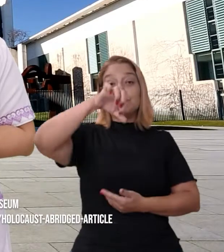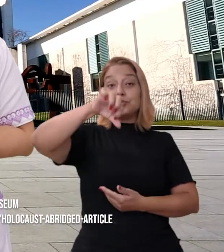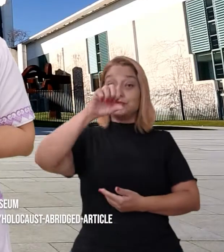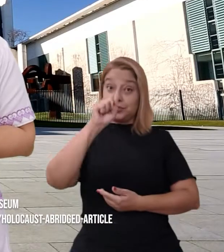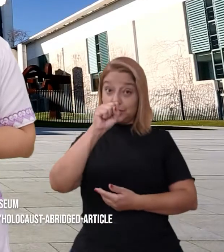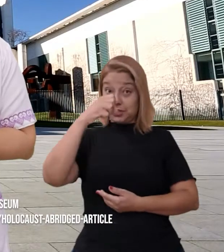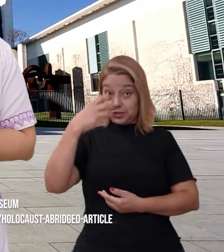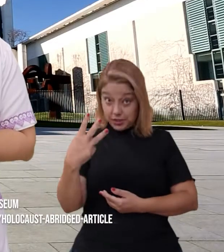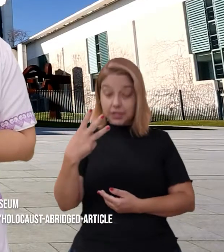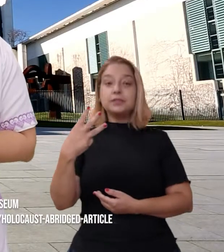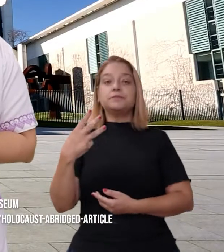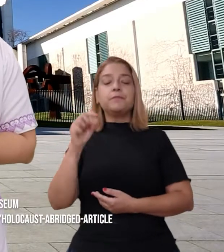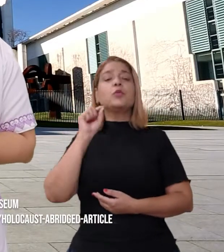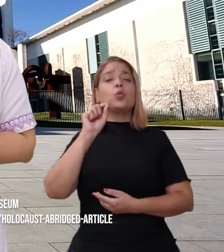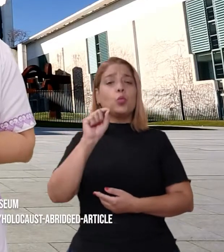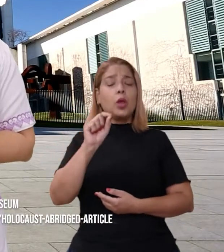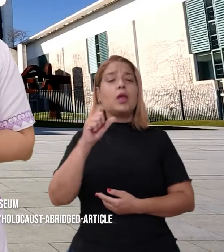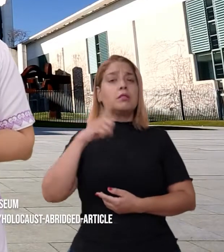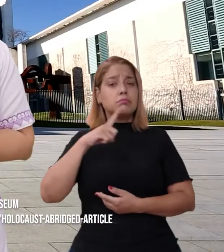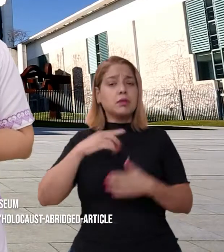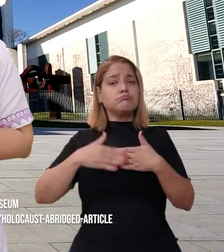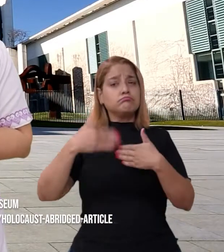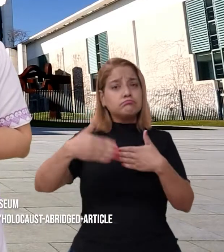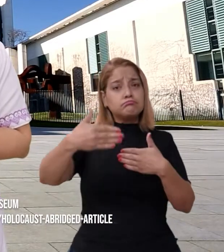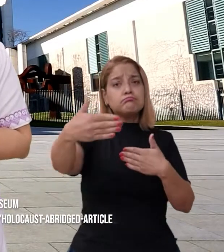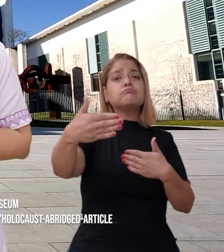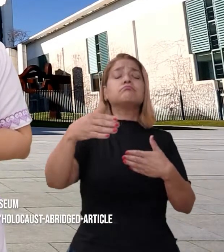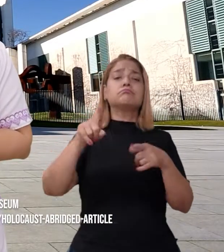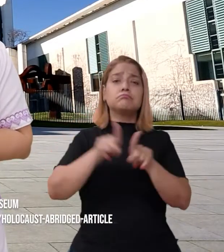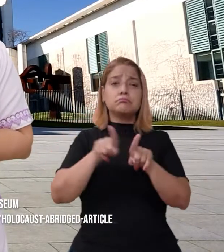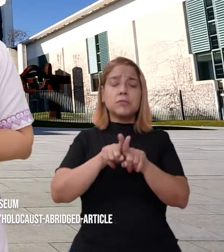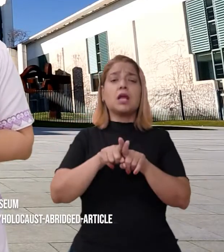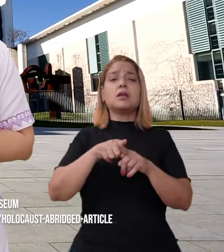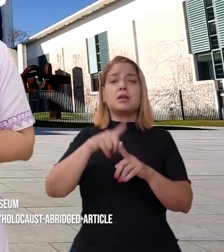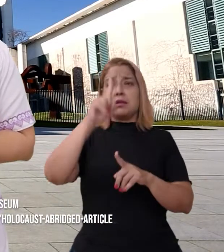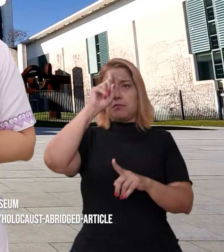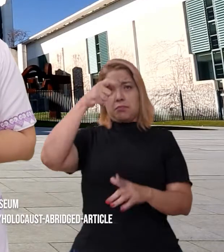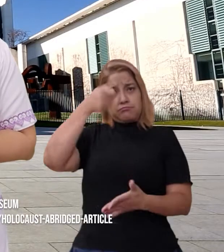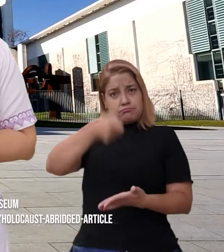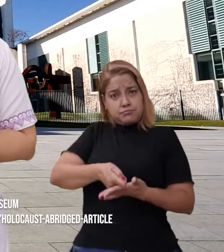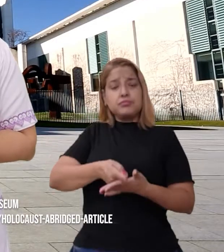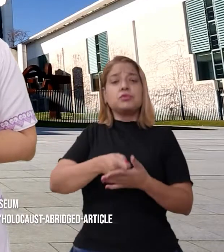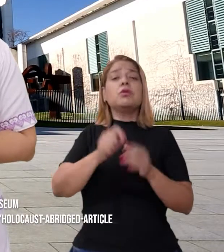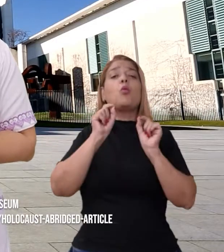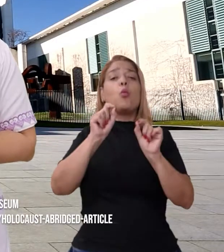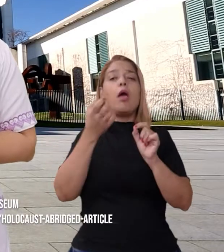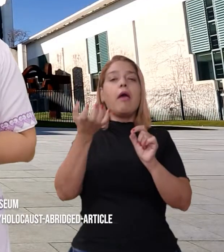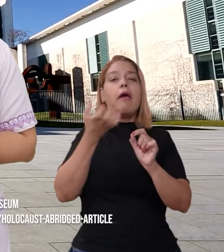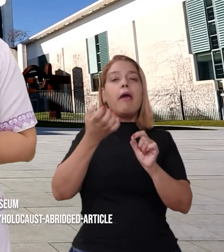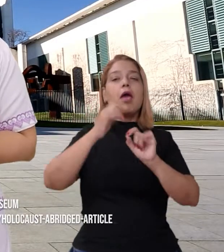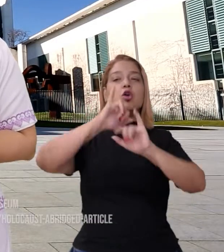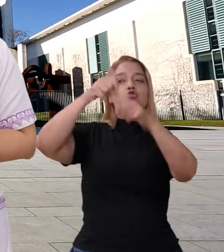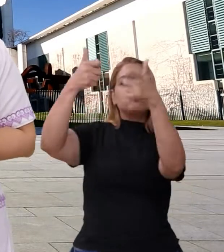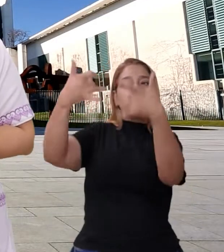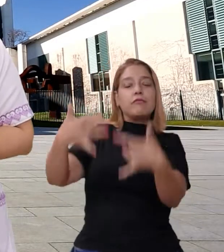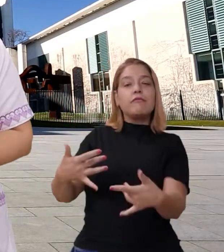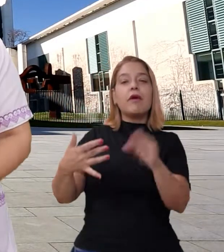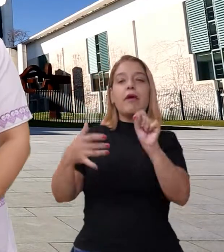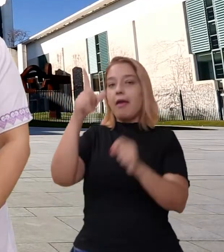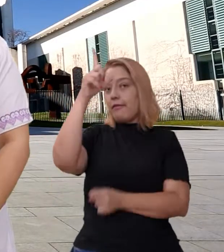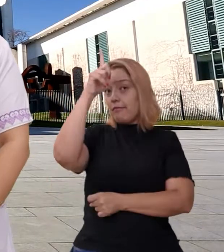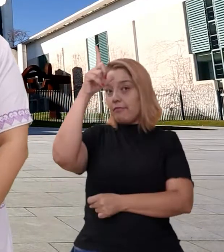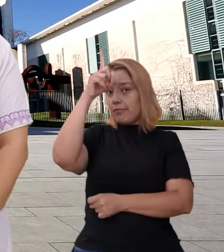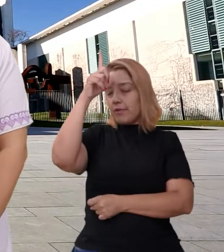1933, dando início a uma série de medidas totalitaristas com a justificativa de fazer com que os